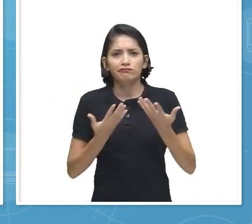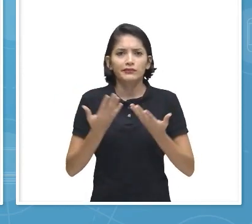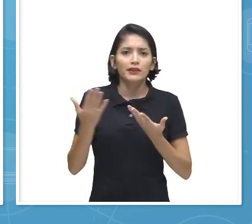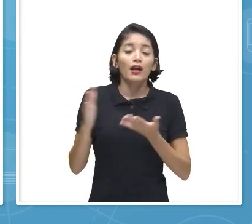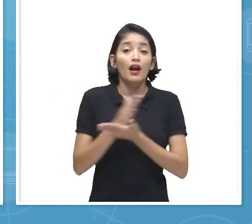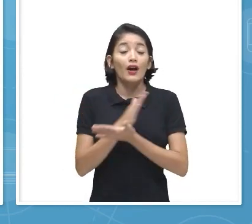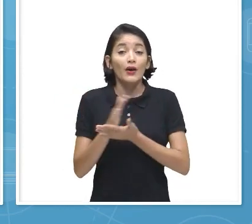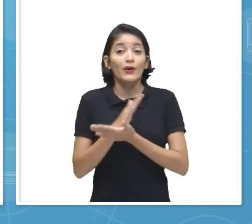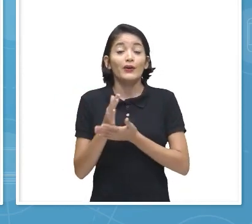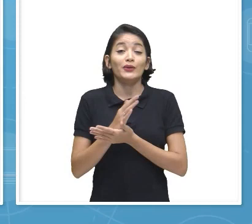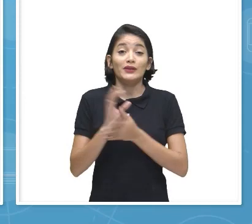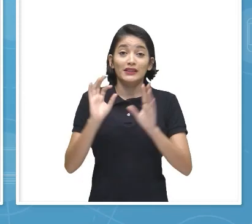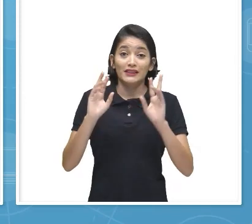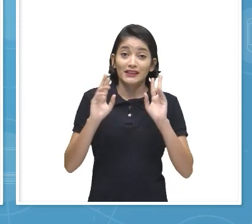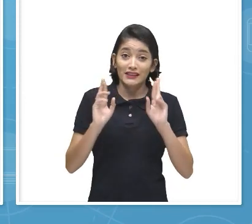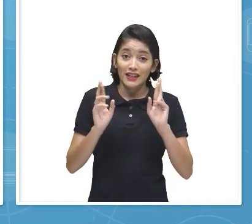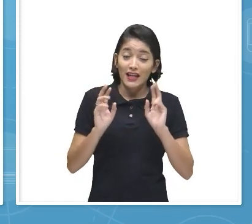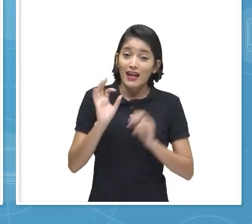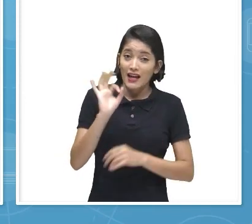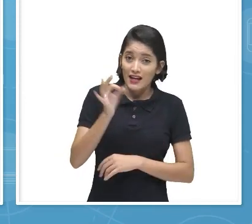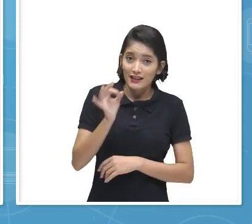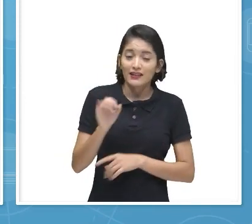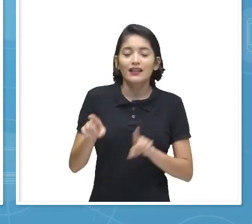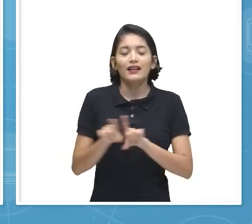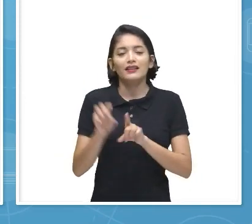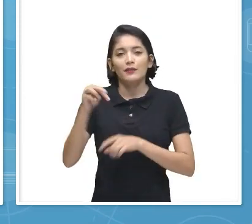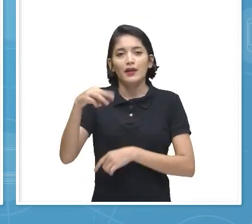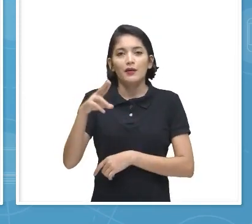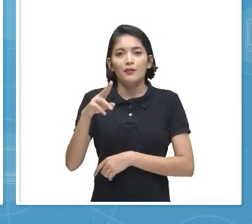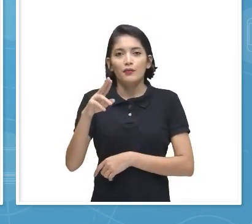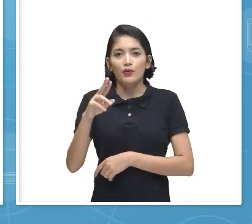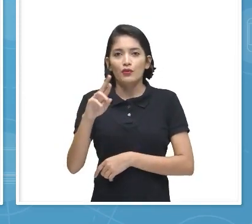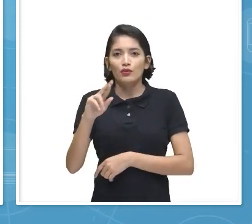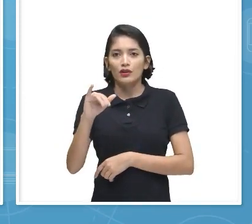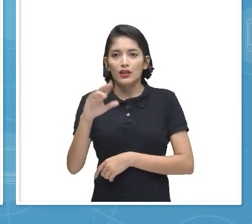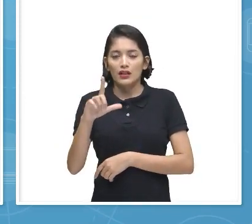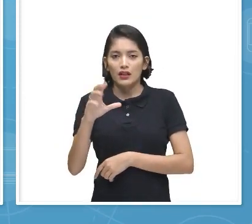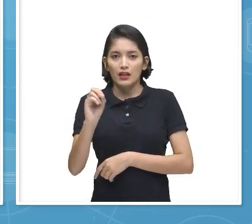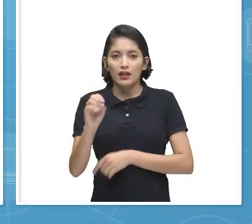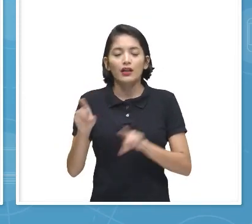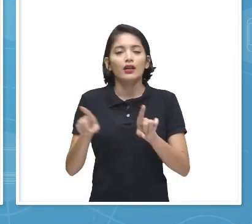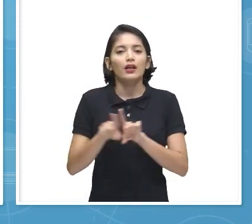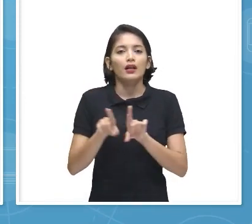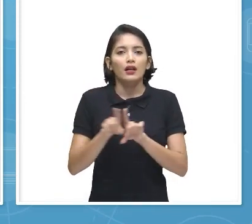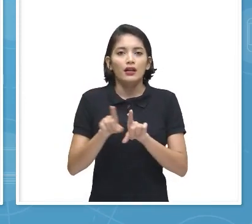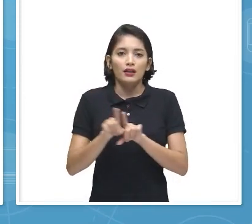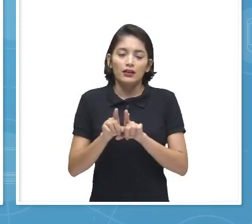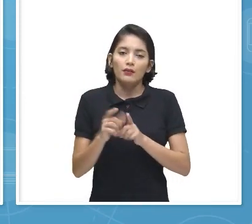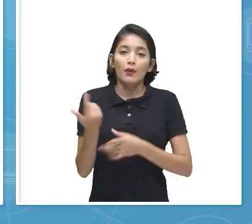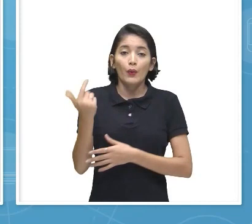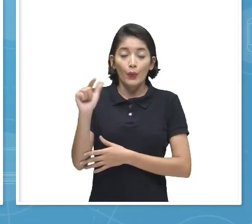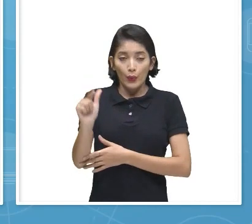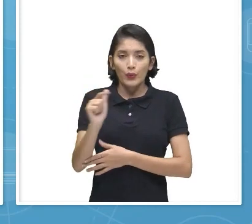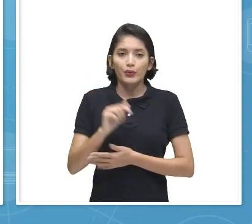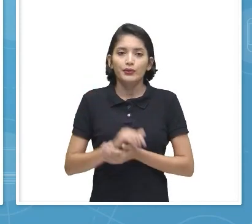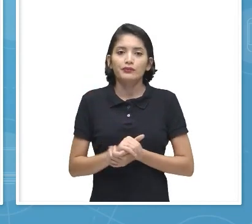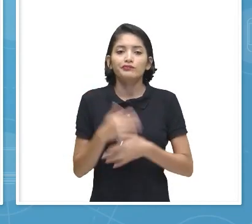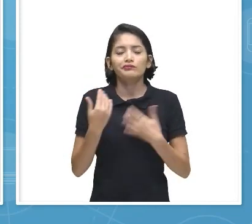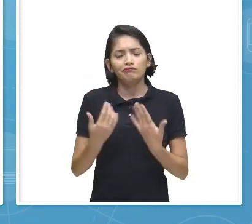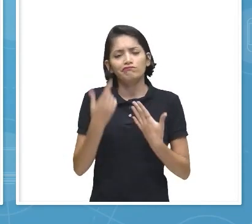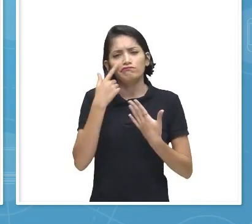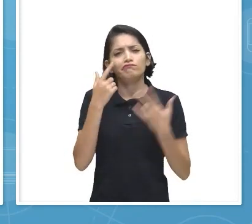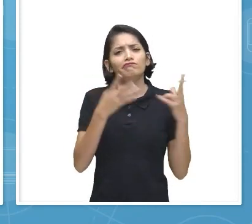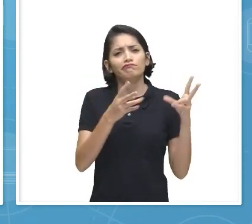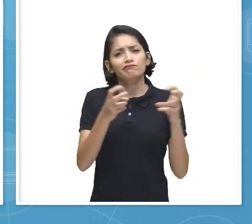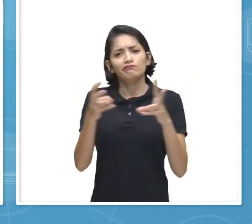acertaram, graças a Deus. Murilo, C. A gente também tem o Guilherme, a Kathleen, não, a Kathleen não conseguiu, fez letra B. Como a gente pôde